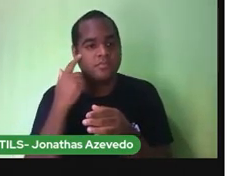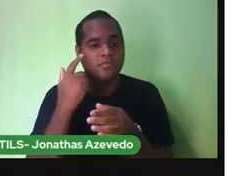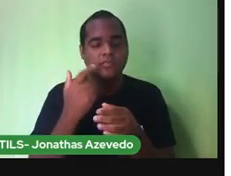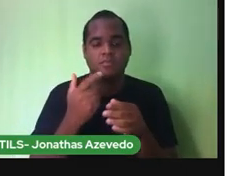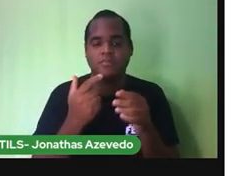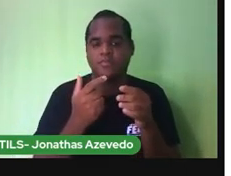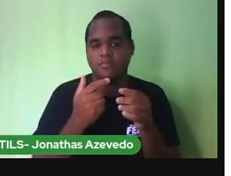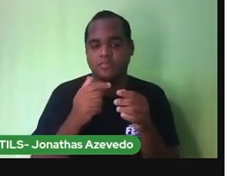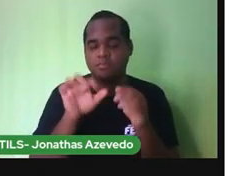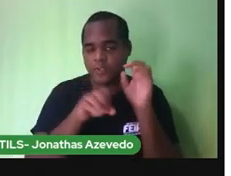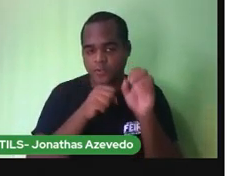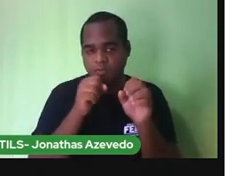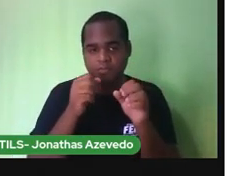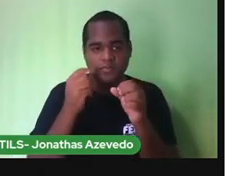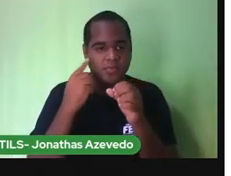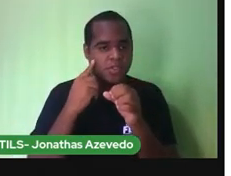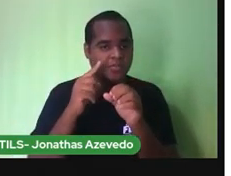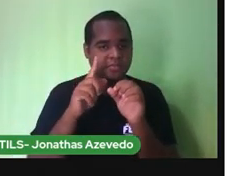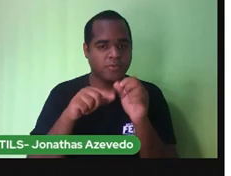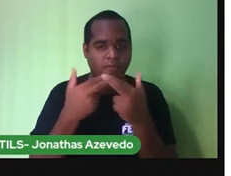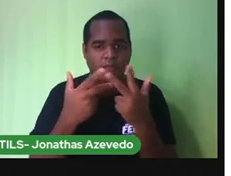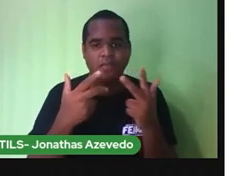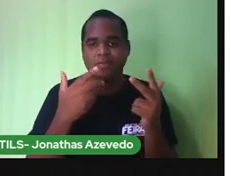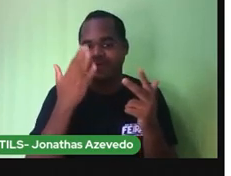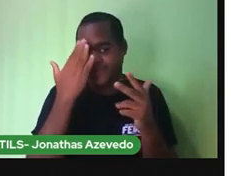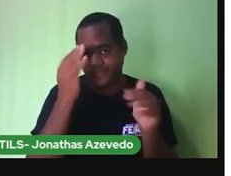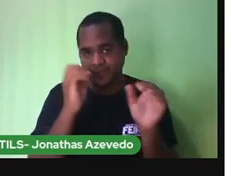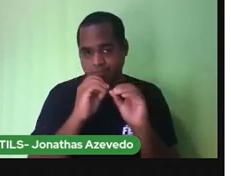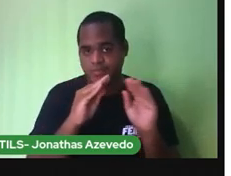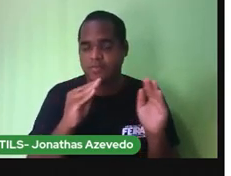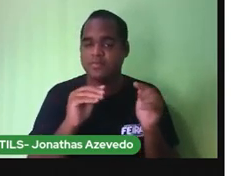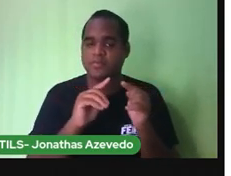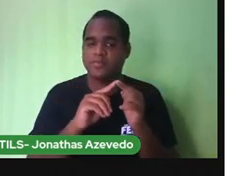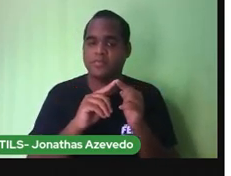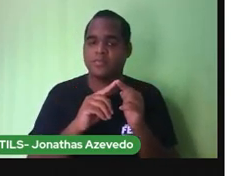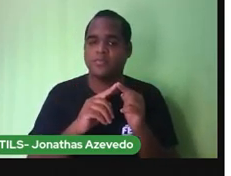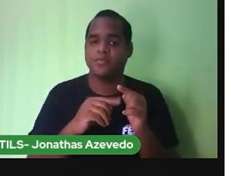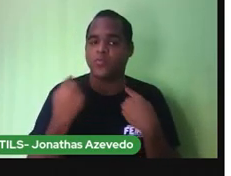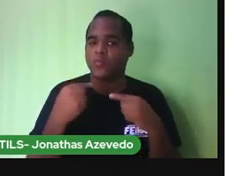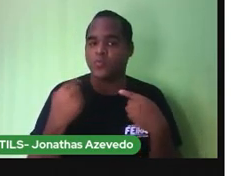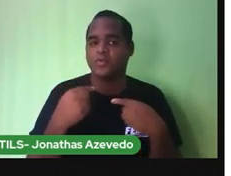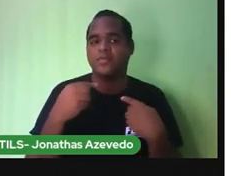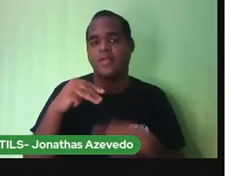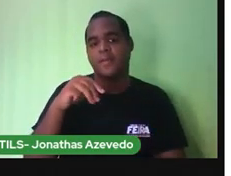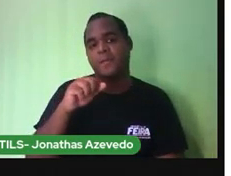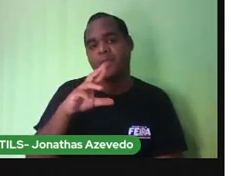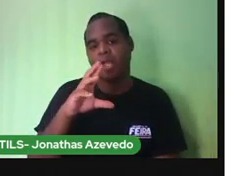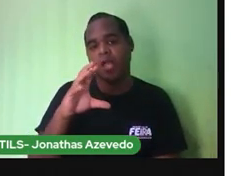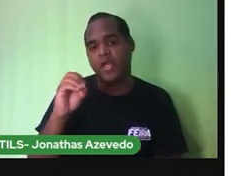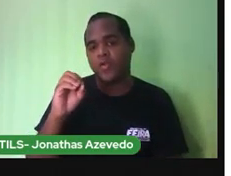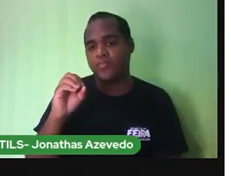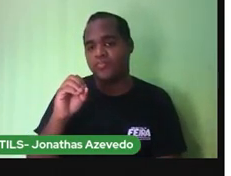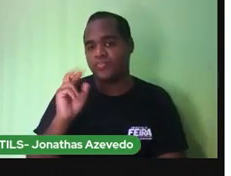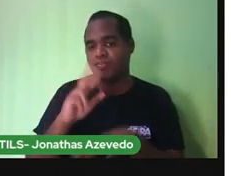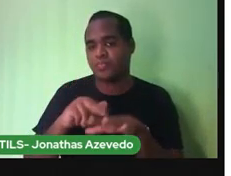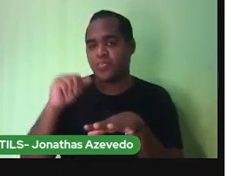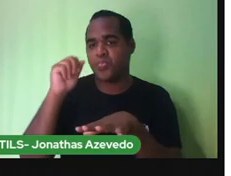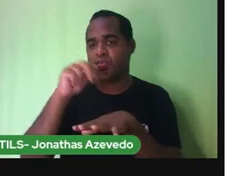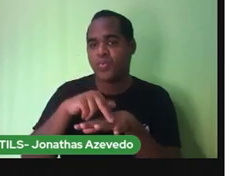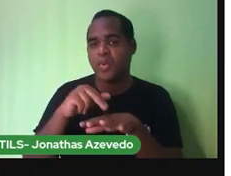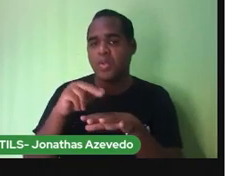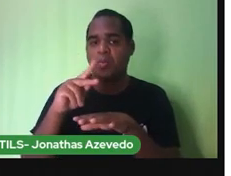de ser lido e bateu no marreco pulou do poleiro no